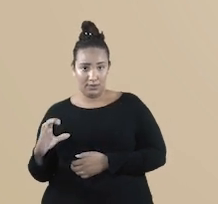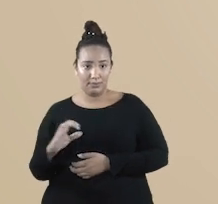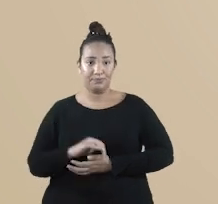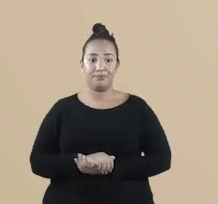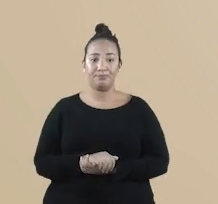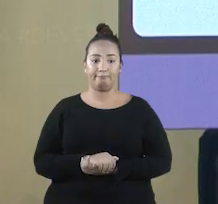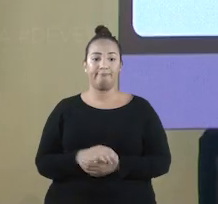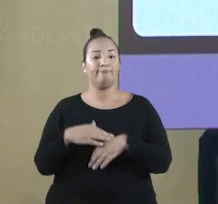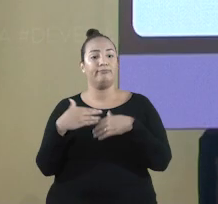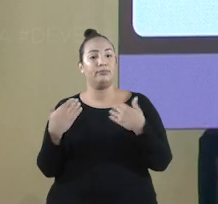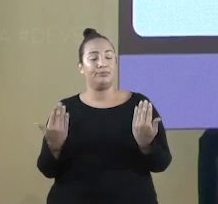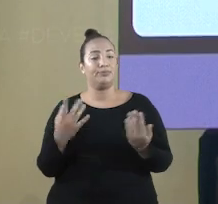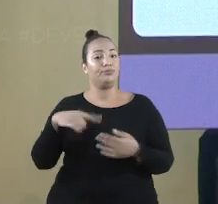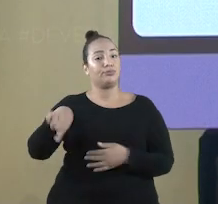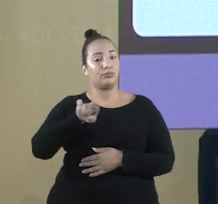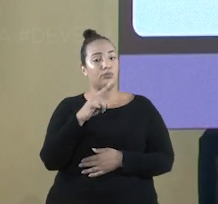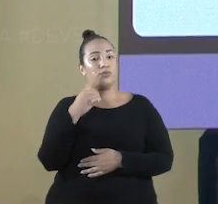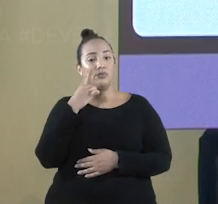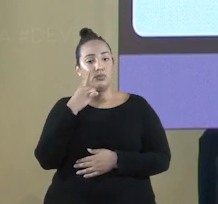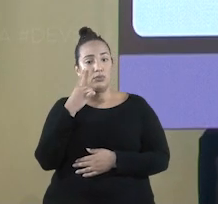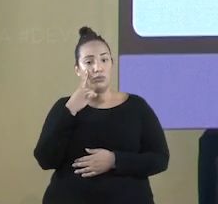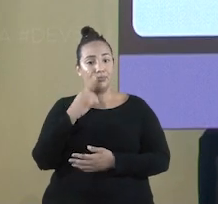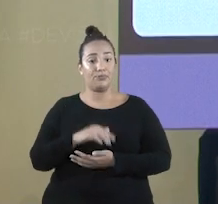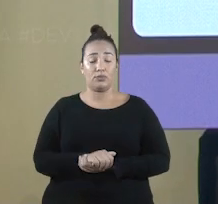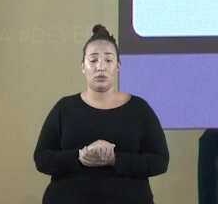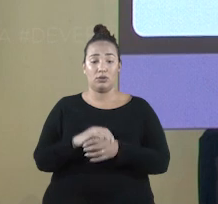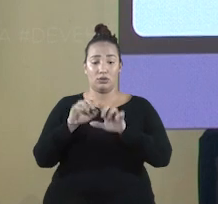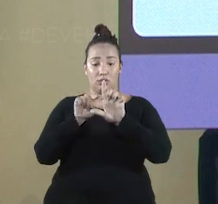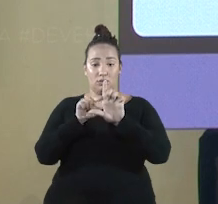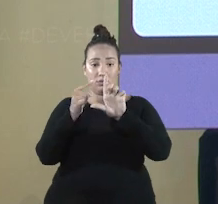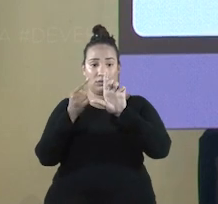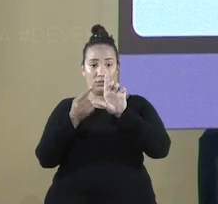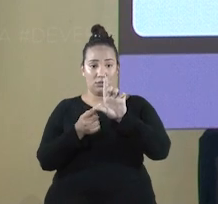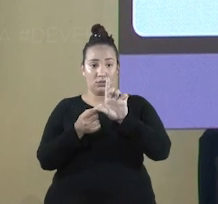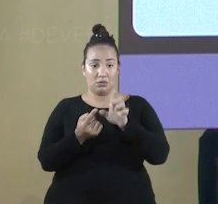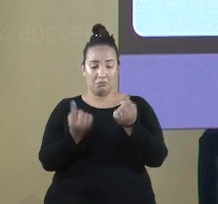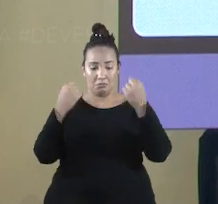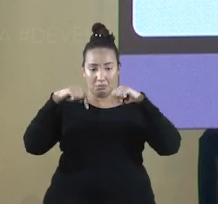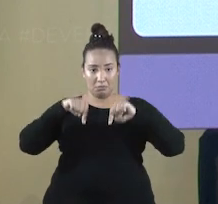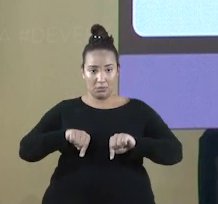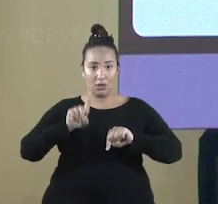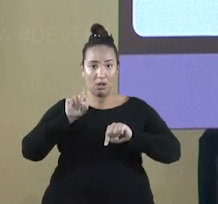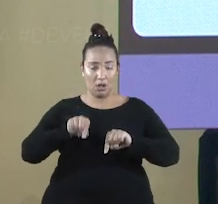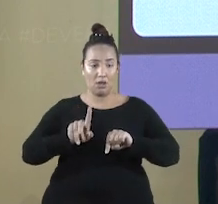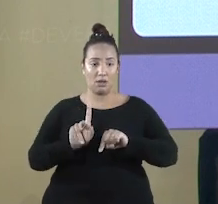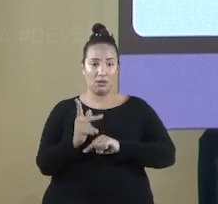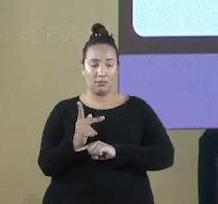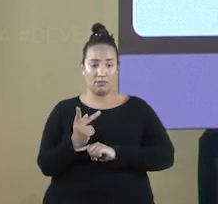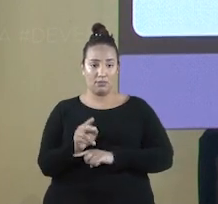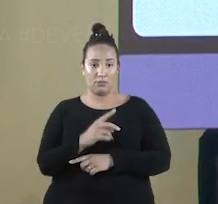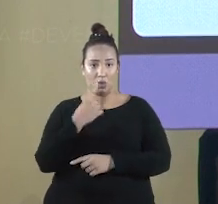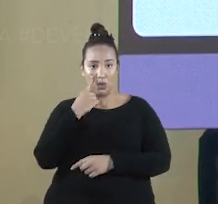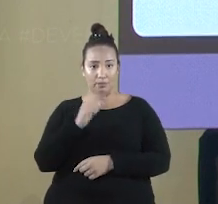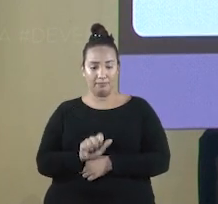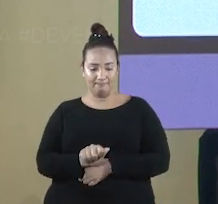ABC. Como vimos, o lado oposto ao ângulo reto é a hipotenusa e chamaremos